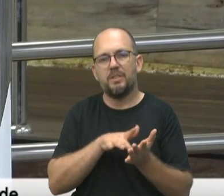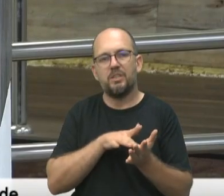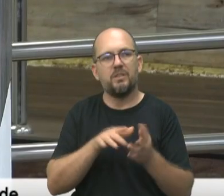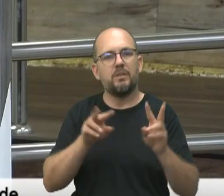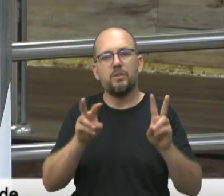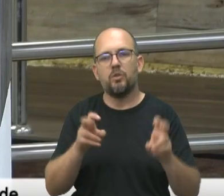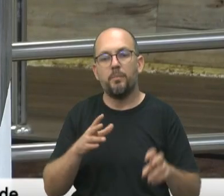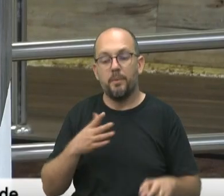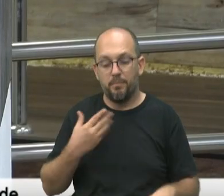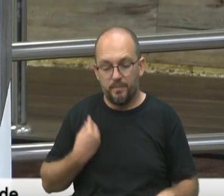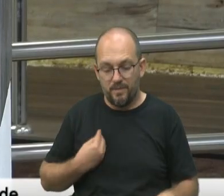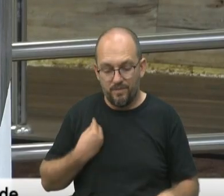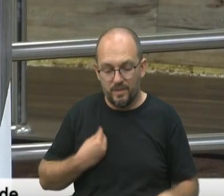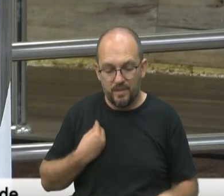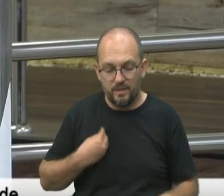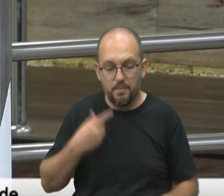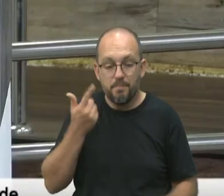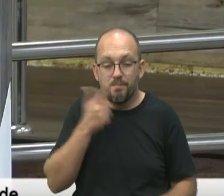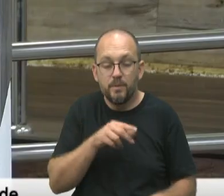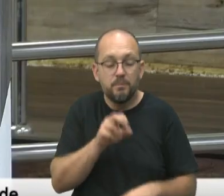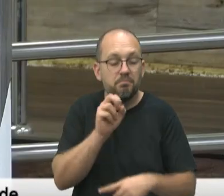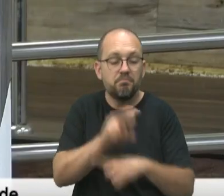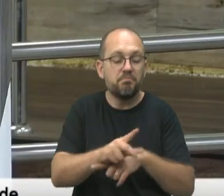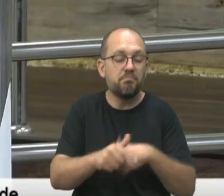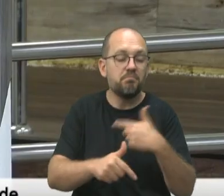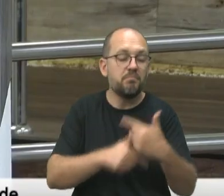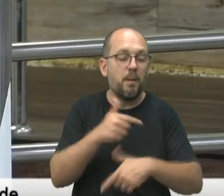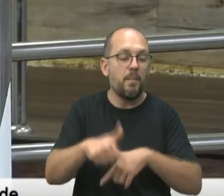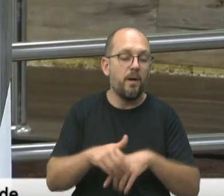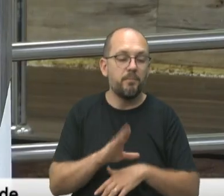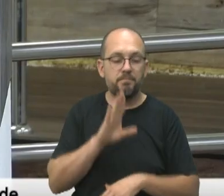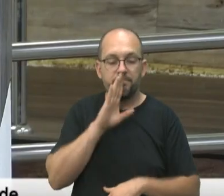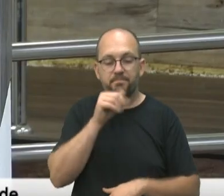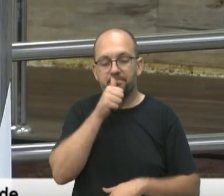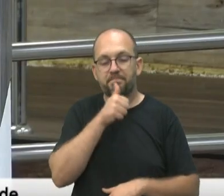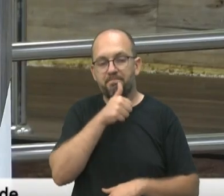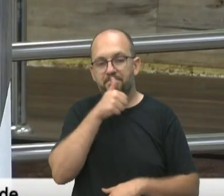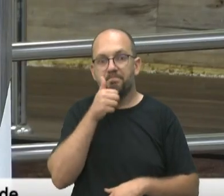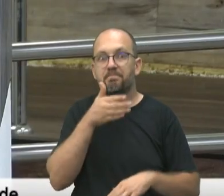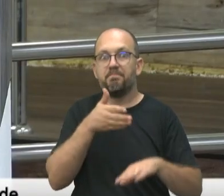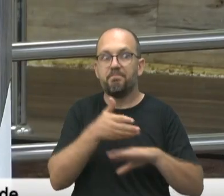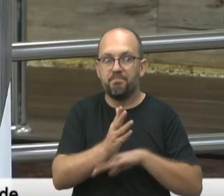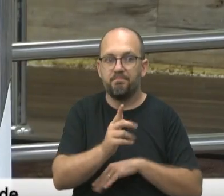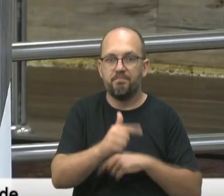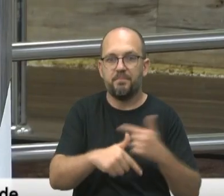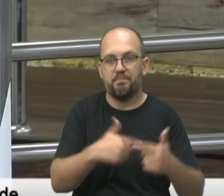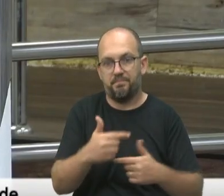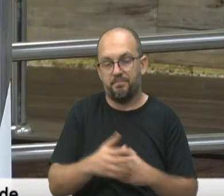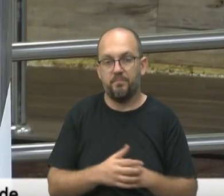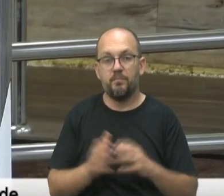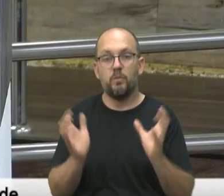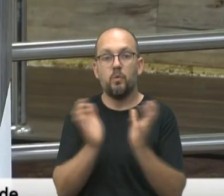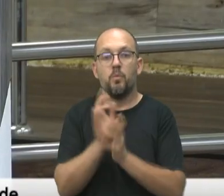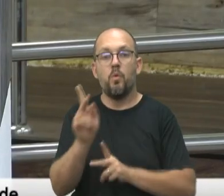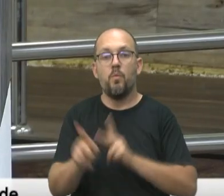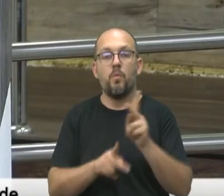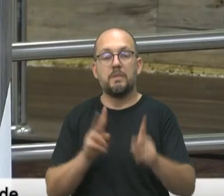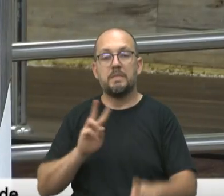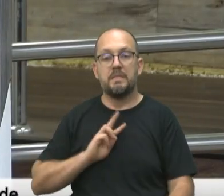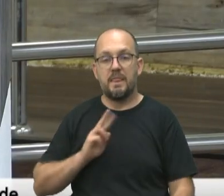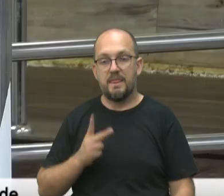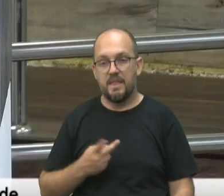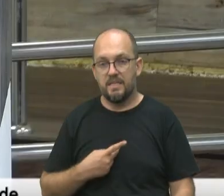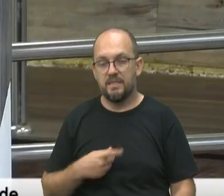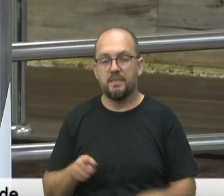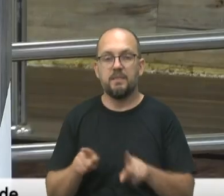as nossas existências para conseguir uma vaga de emprego, a população trans e travesti, por exemplo, também tem